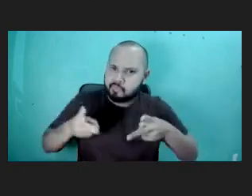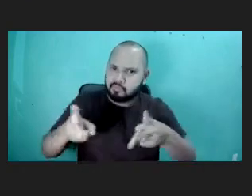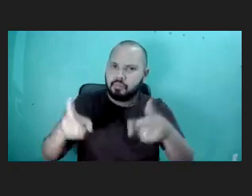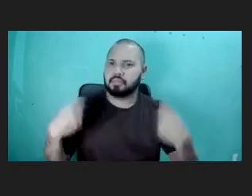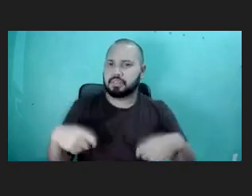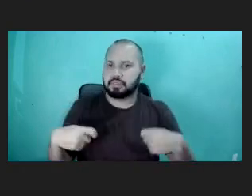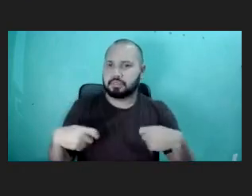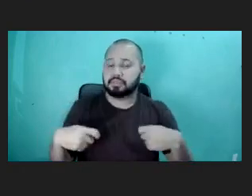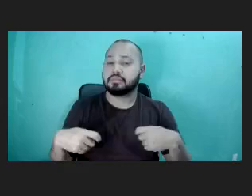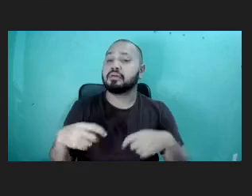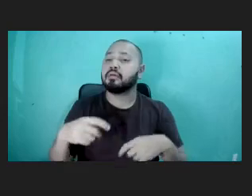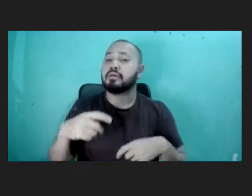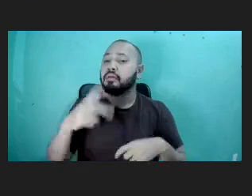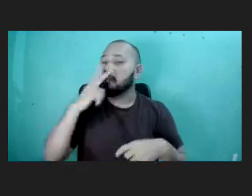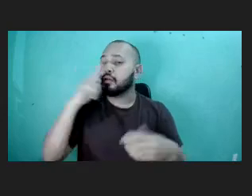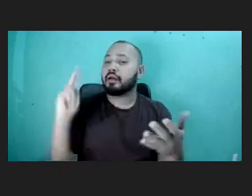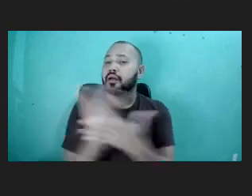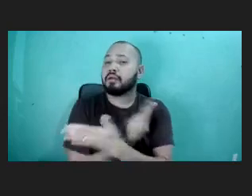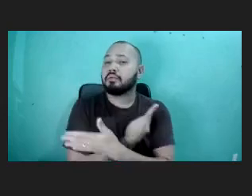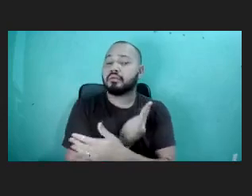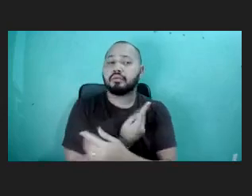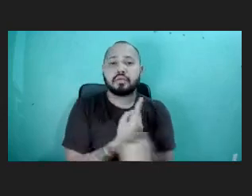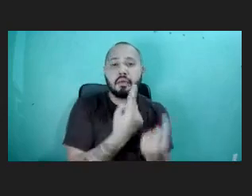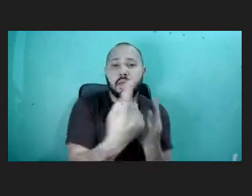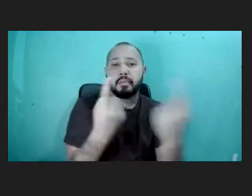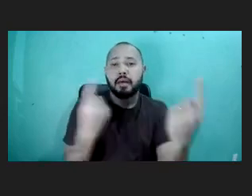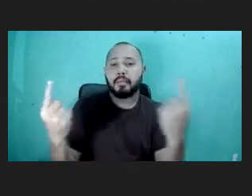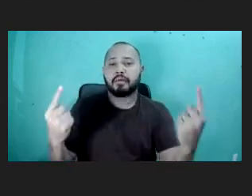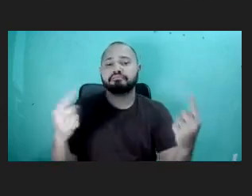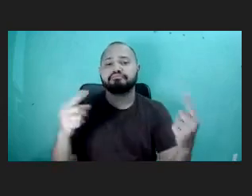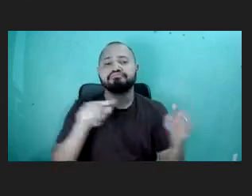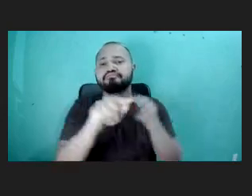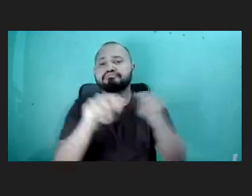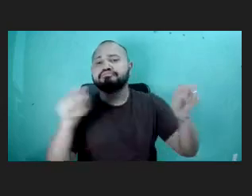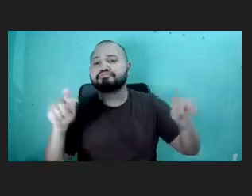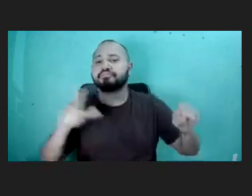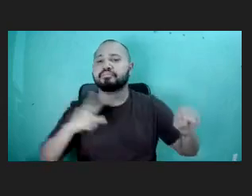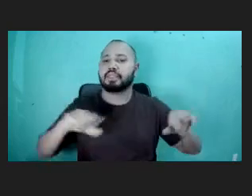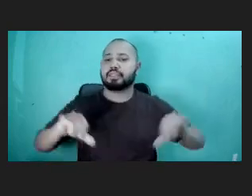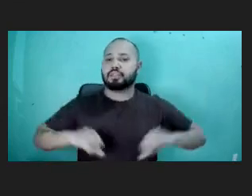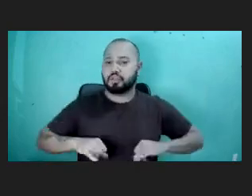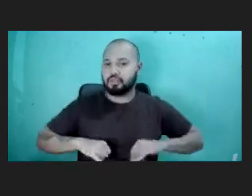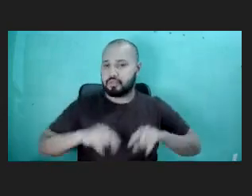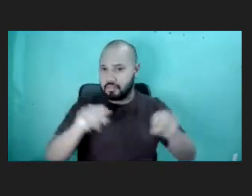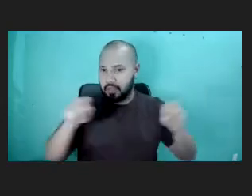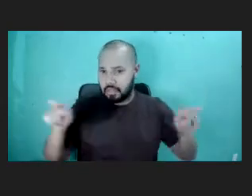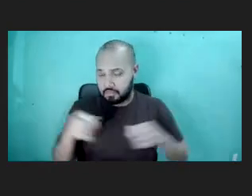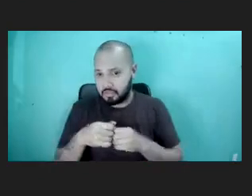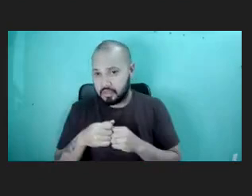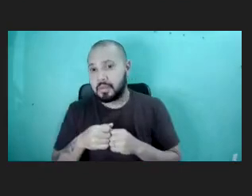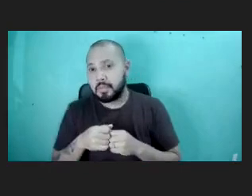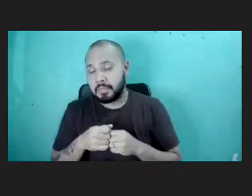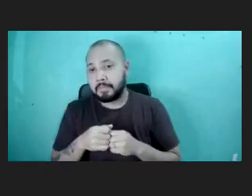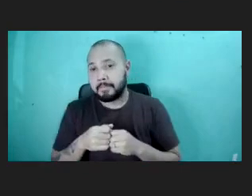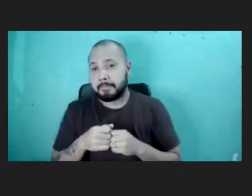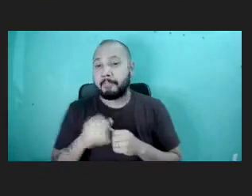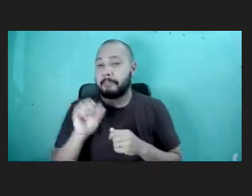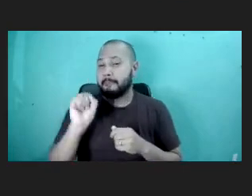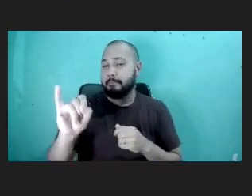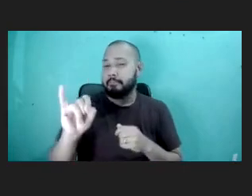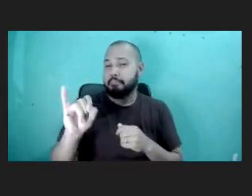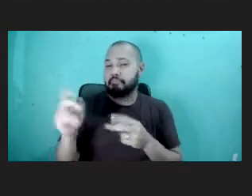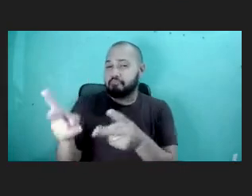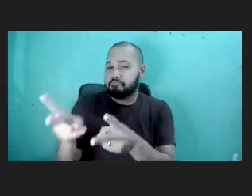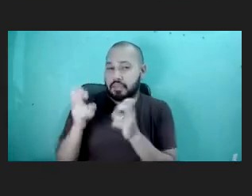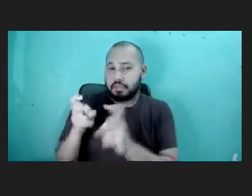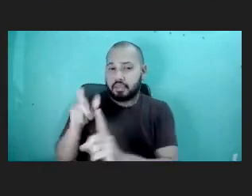numa individualização do sofrimento. Então, a partir do momento que eu entendo que cada pessoa é compreendida